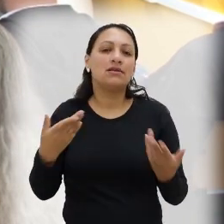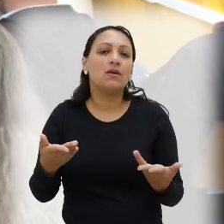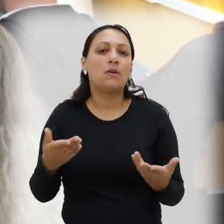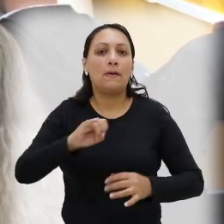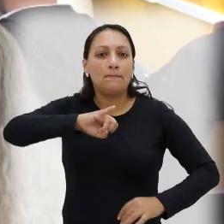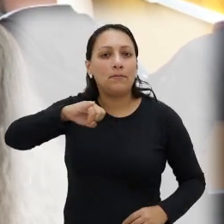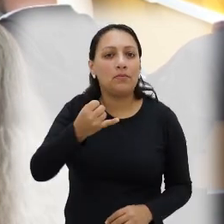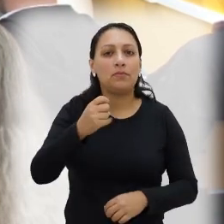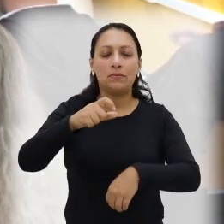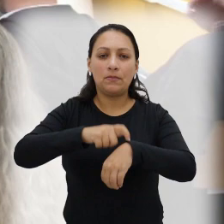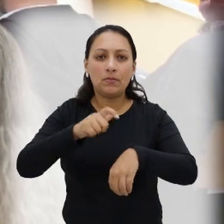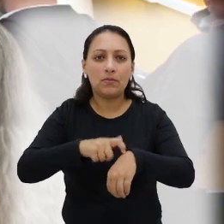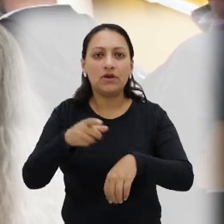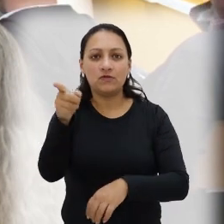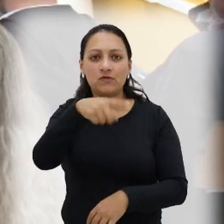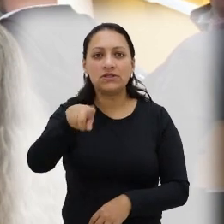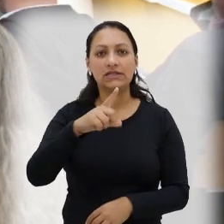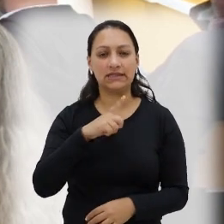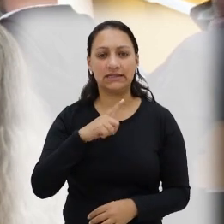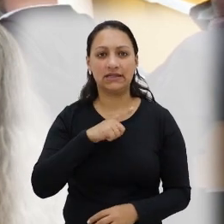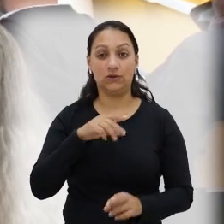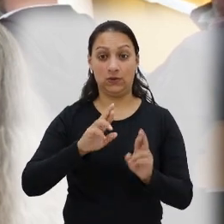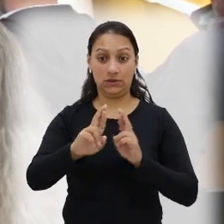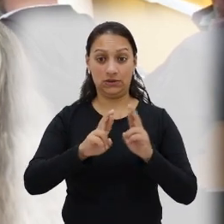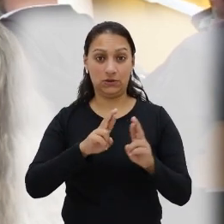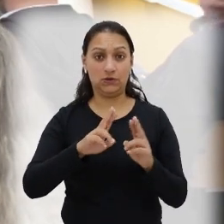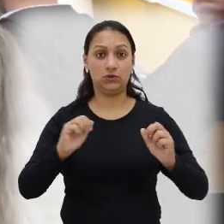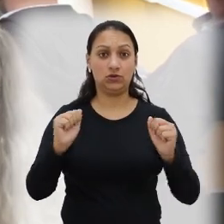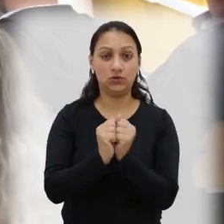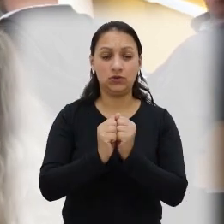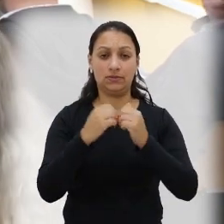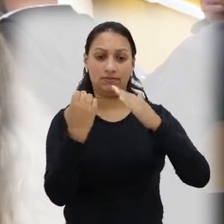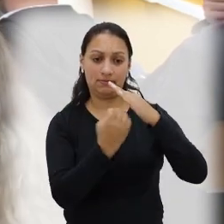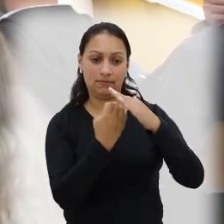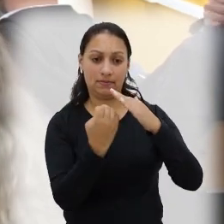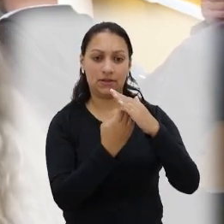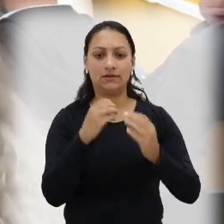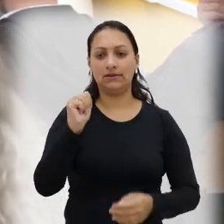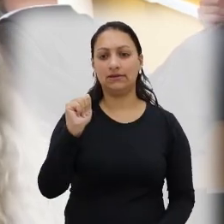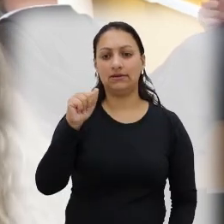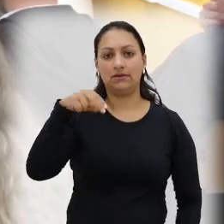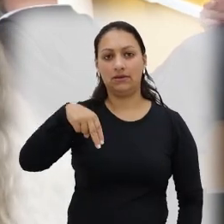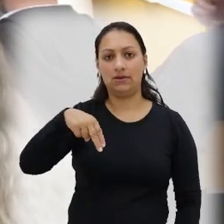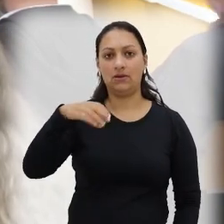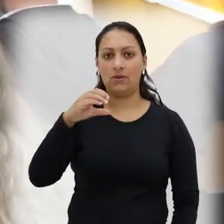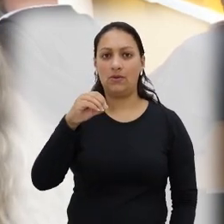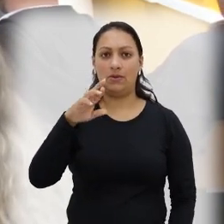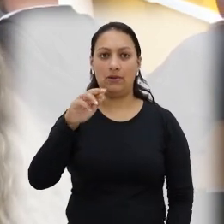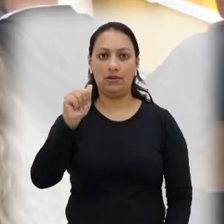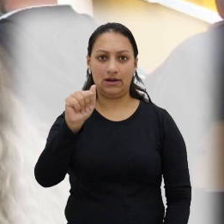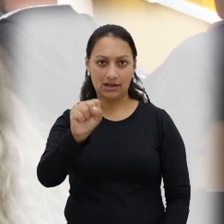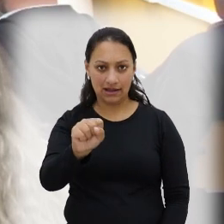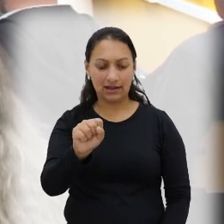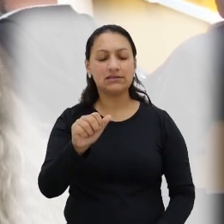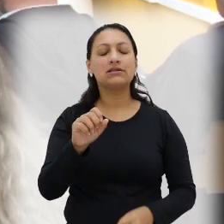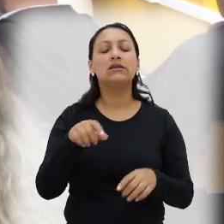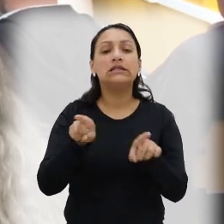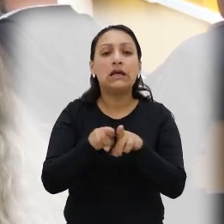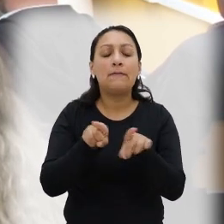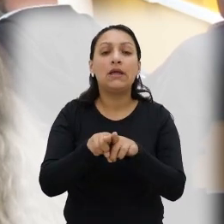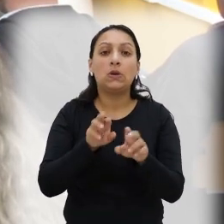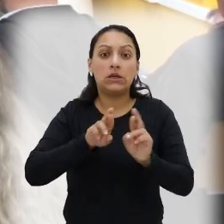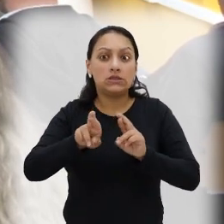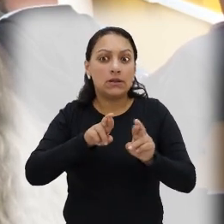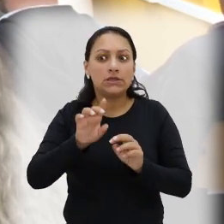o momento que vocês vão ter desse relacionamento com as empresas âncoras, o momento que vocês vão ter com um relacionamento não só com as